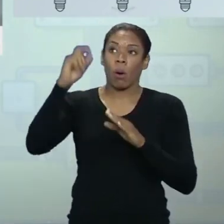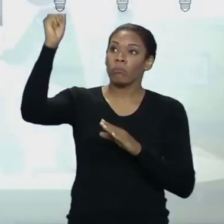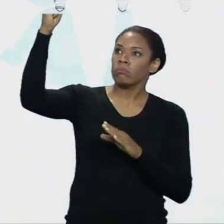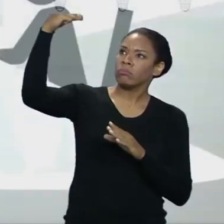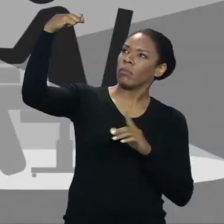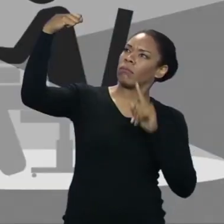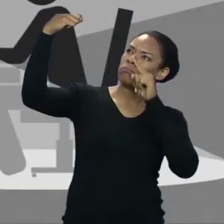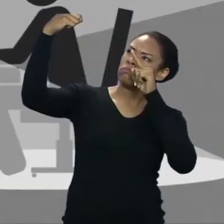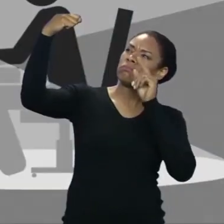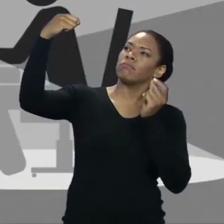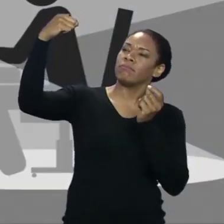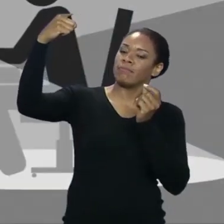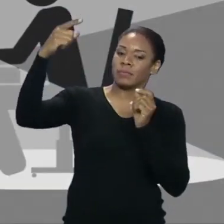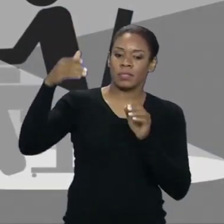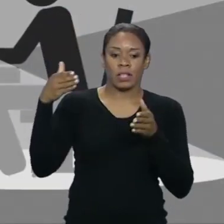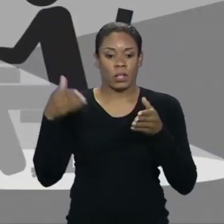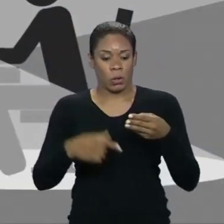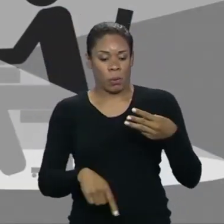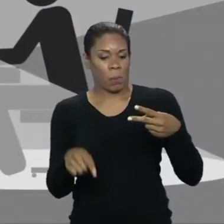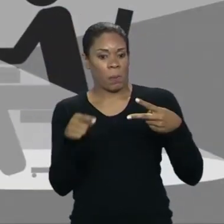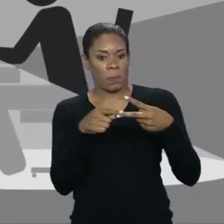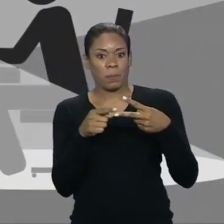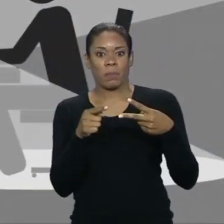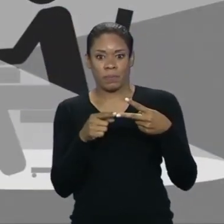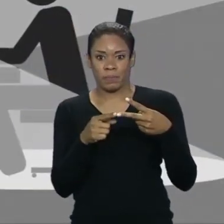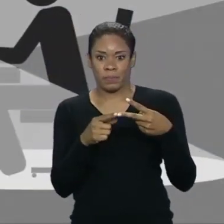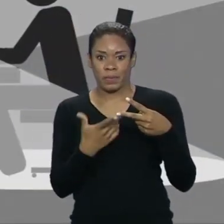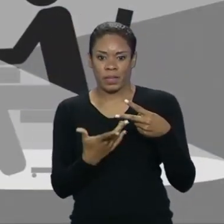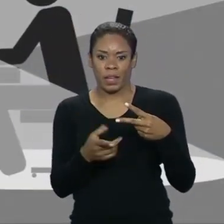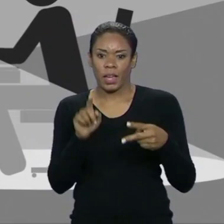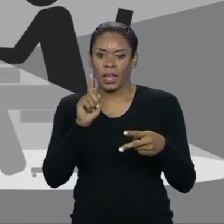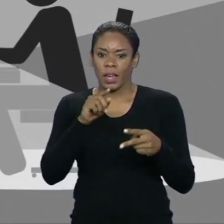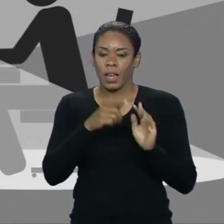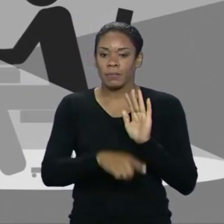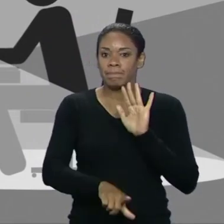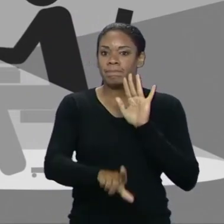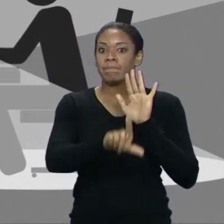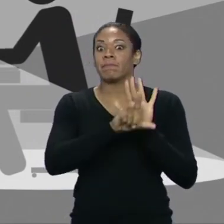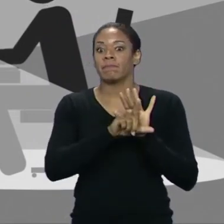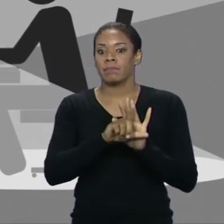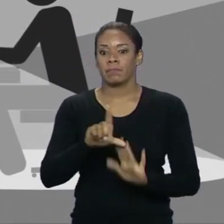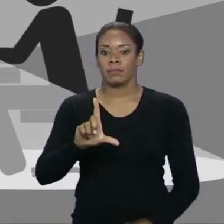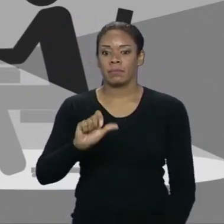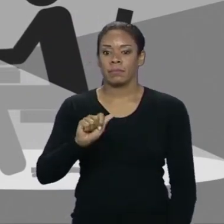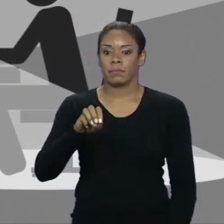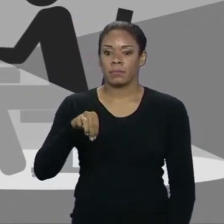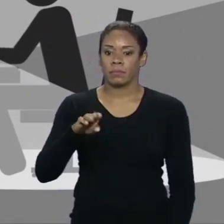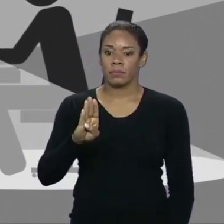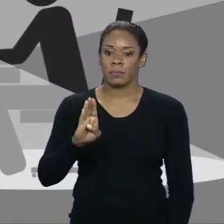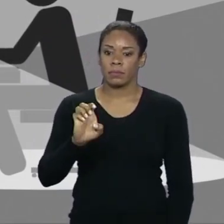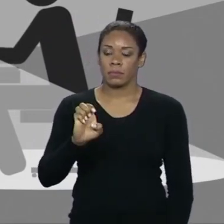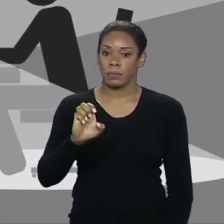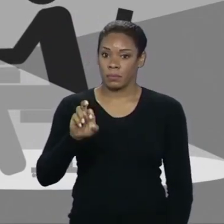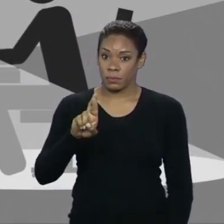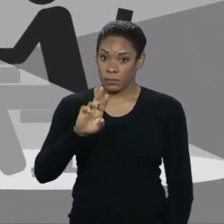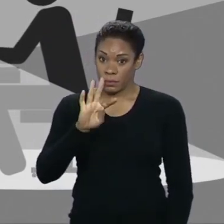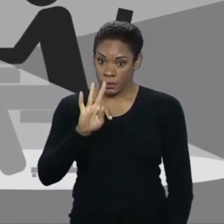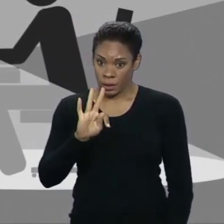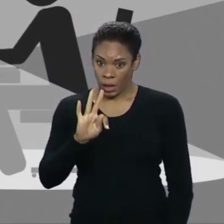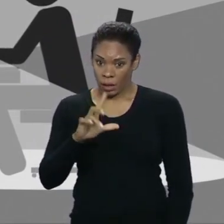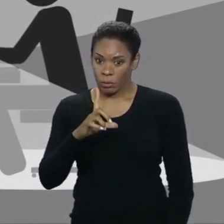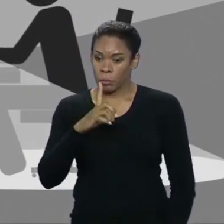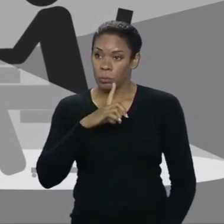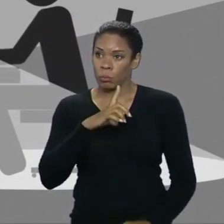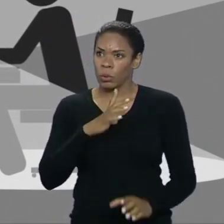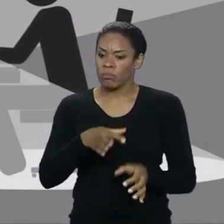por exemplo. Já o método ponto a ponto baseia-se na lei de Lambert, que afirma que a iluminância produzida em um ponto de